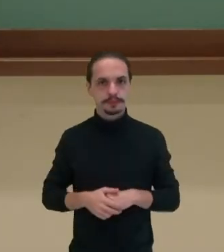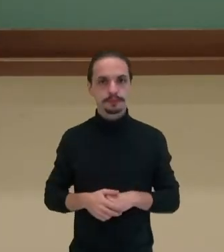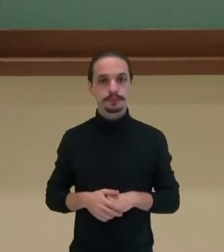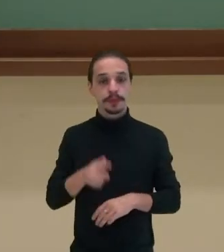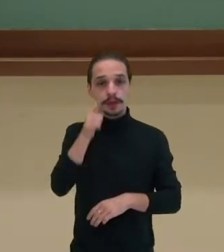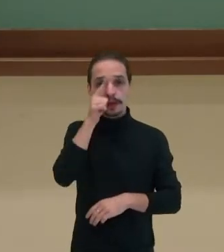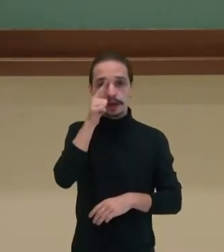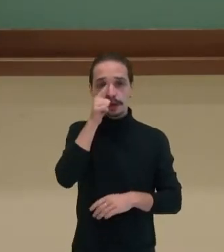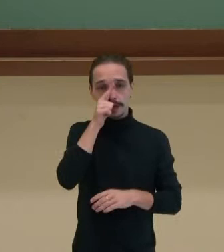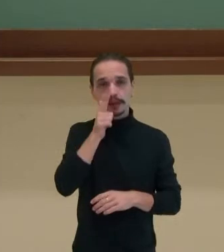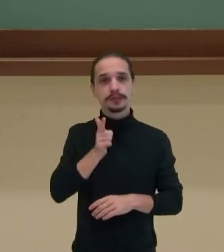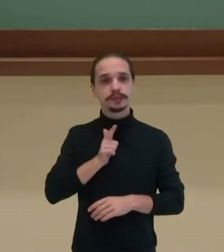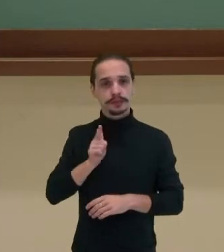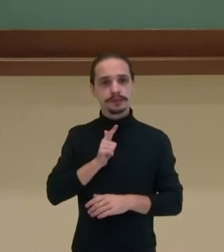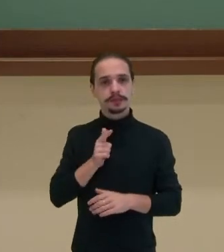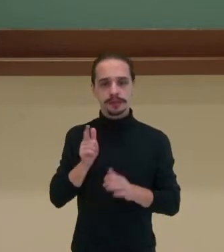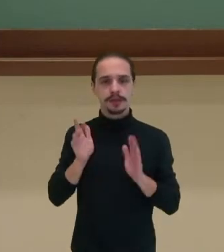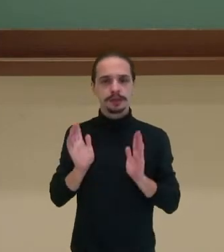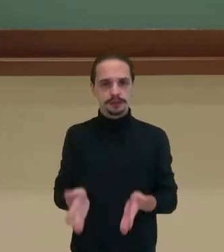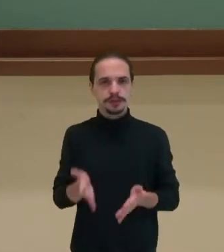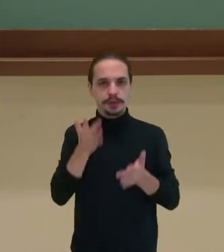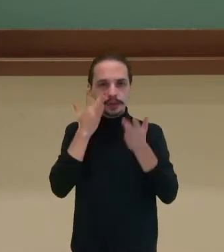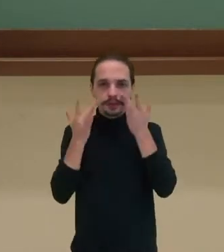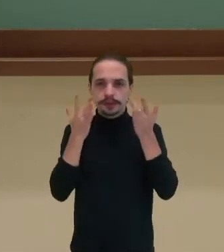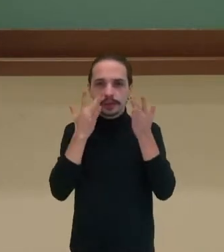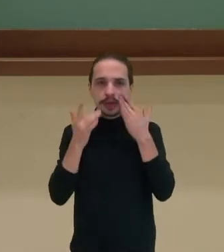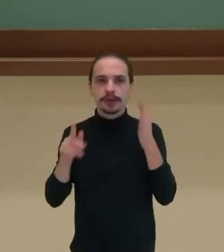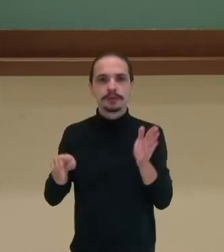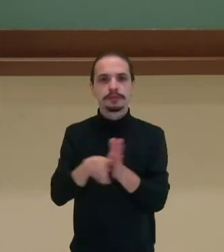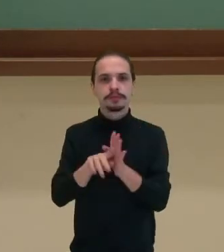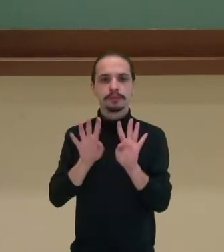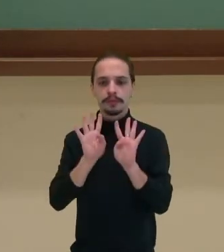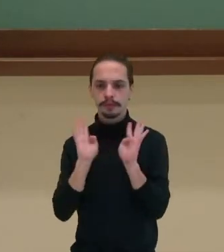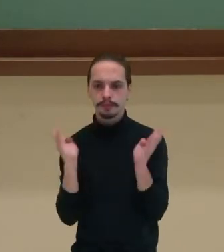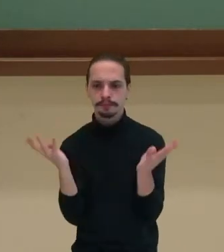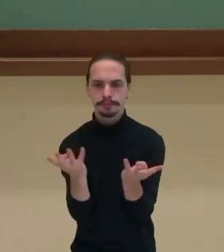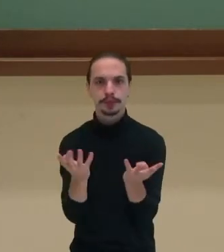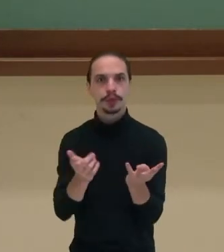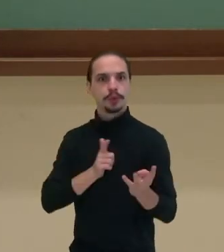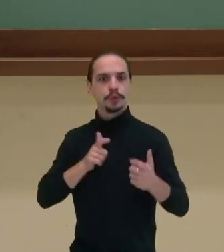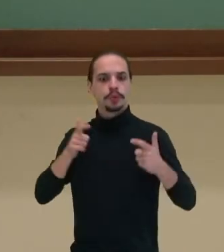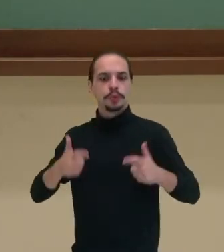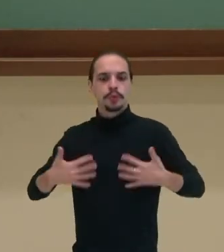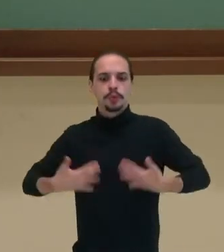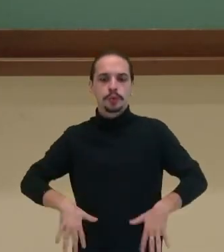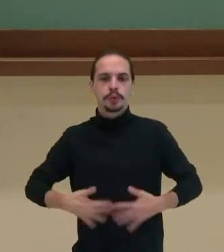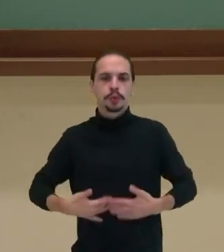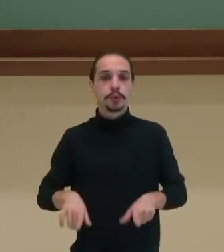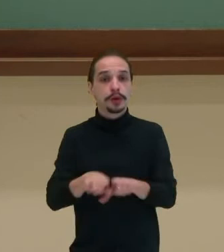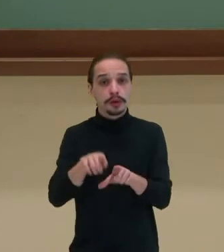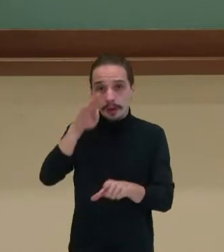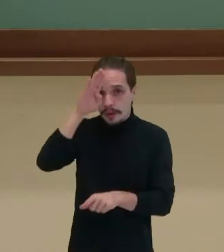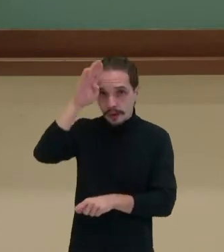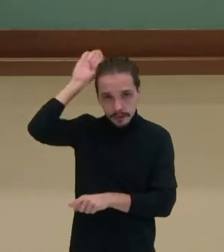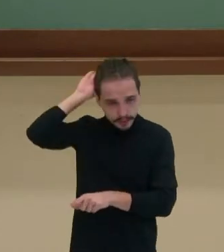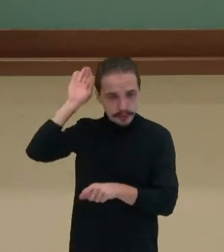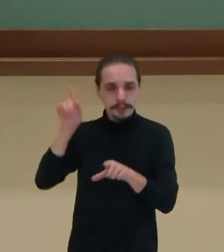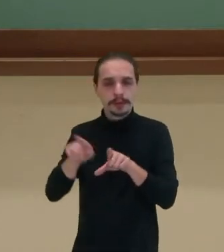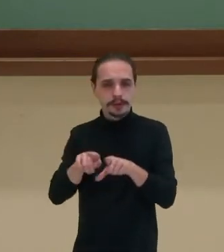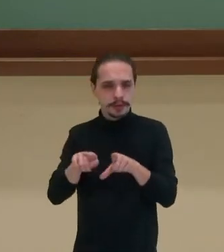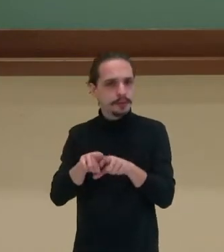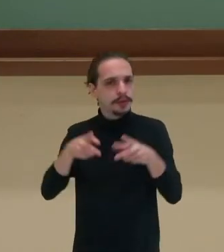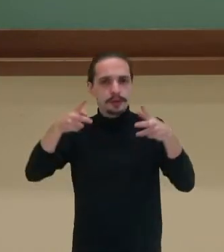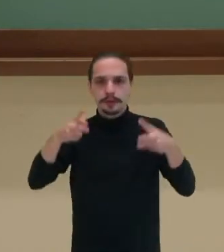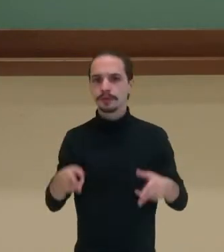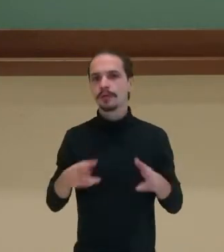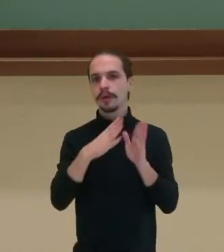teatro grego, né? Surgiu ali no teatro de arena, um espaço grandioso. E em Roma também, eles vão seguir os moldes gregos